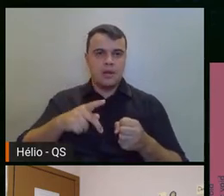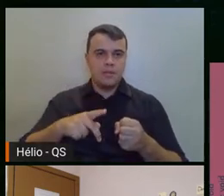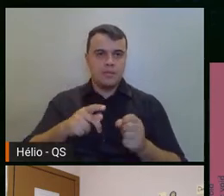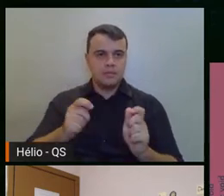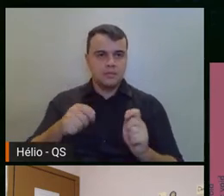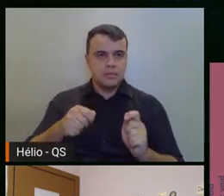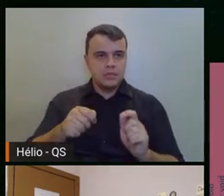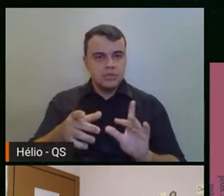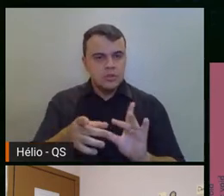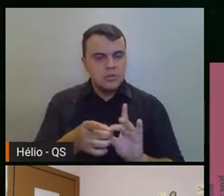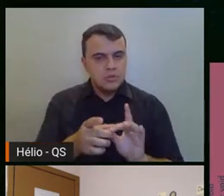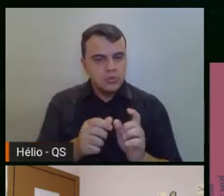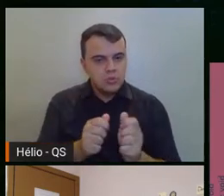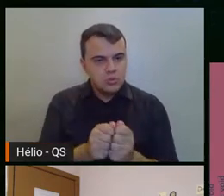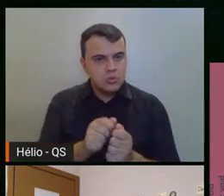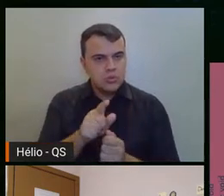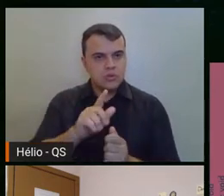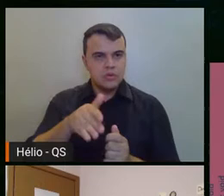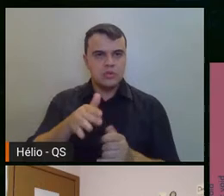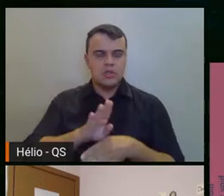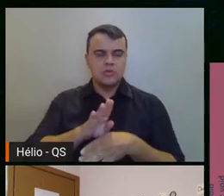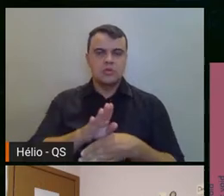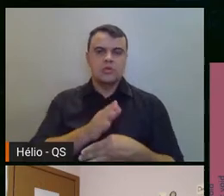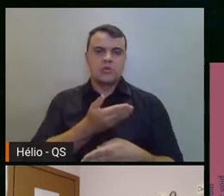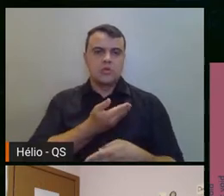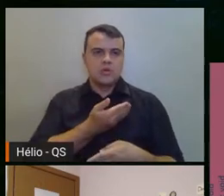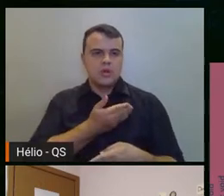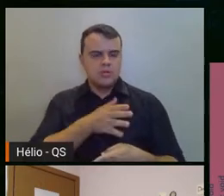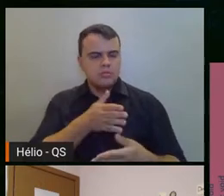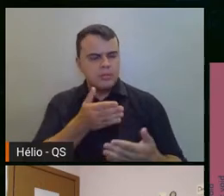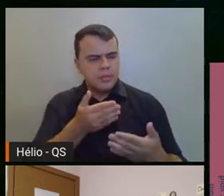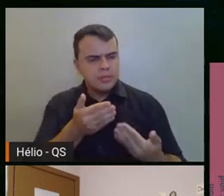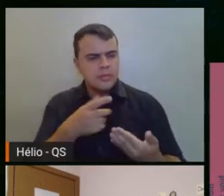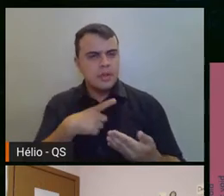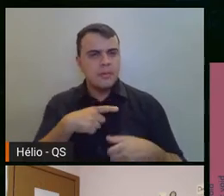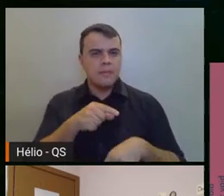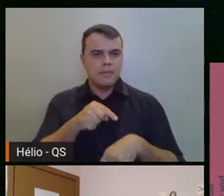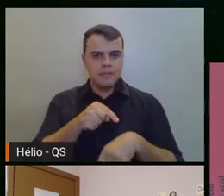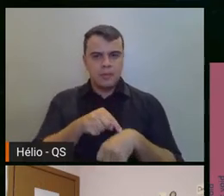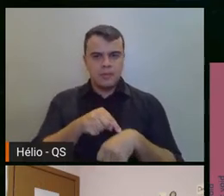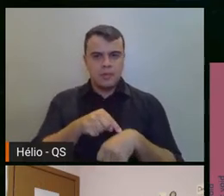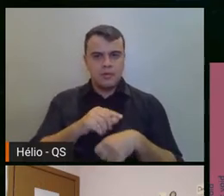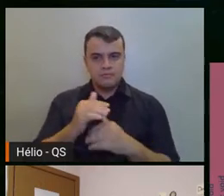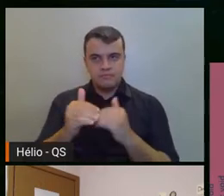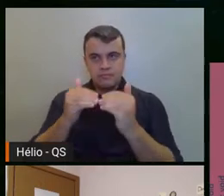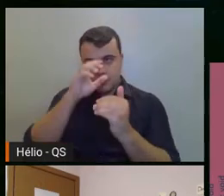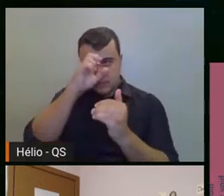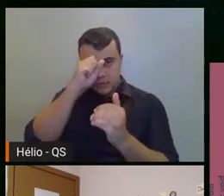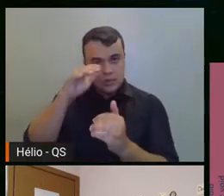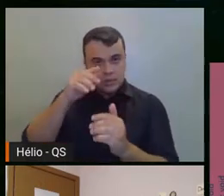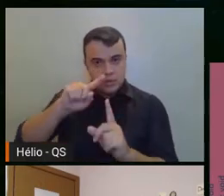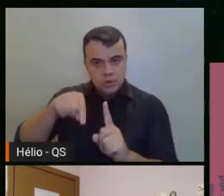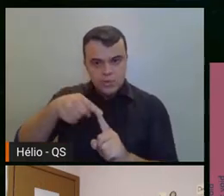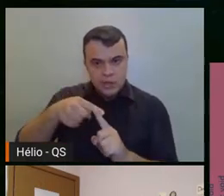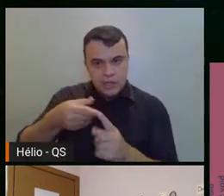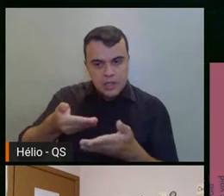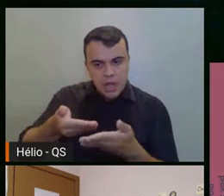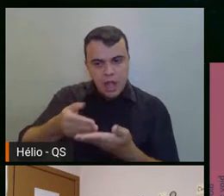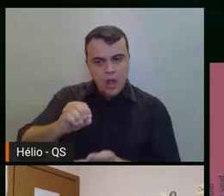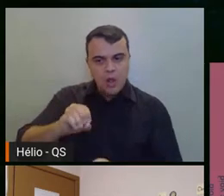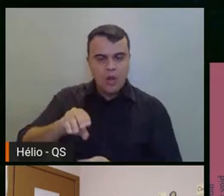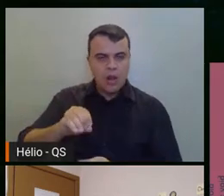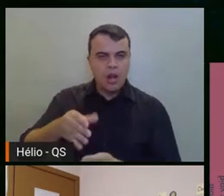desde aquela interação que você foi lá e ajudou um coleguinha ali no fórum até aquele momento ali que você evoluiu assistiu Mais uma aula hoje na sua jornada